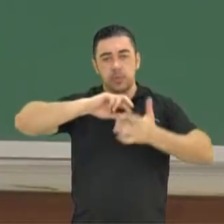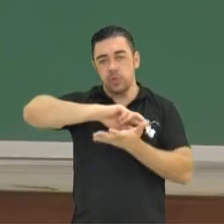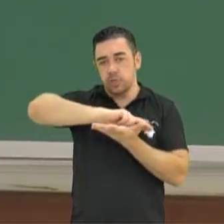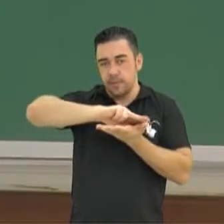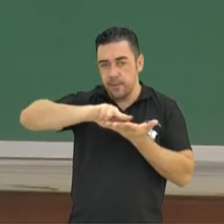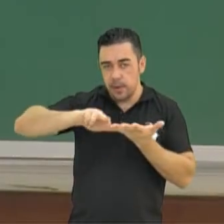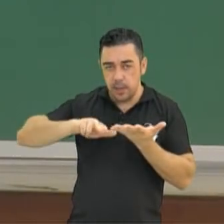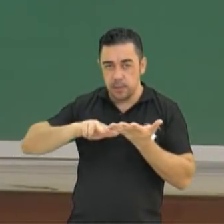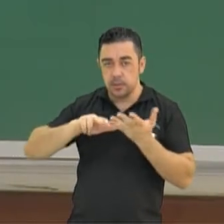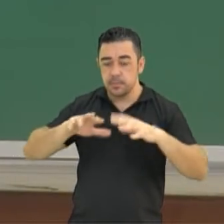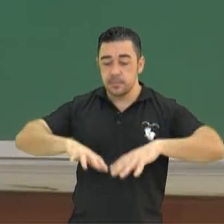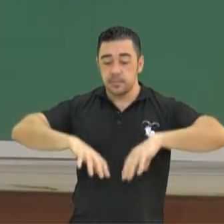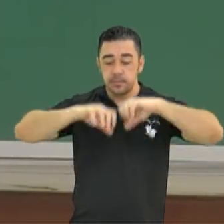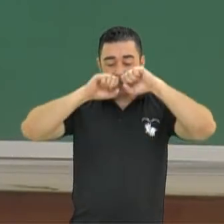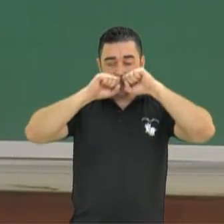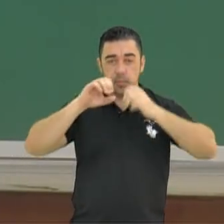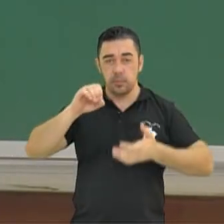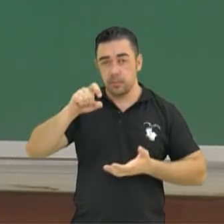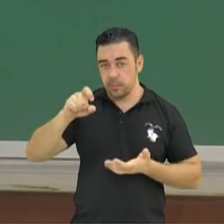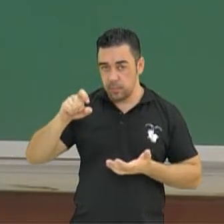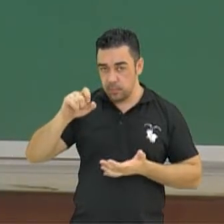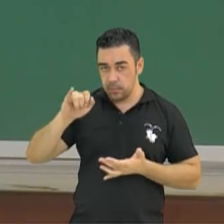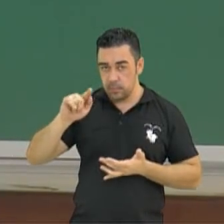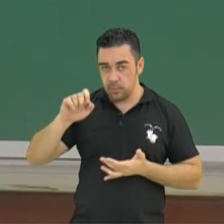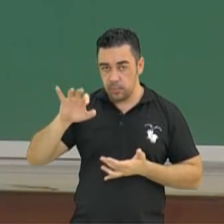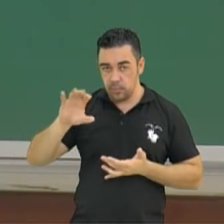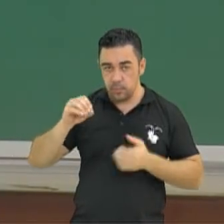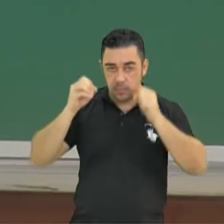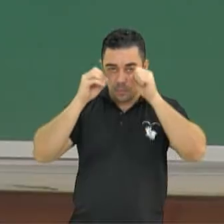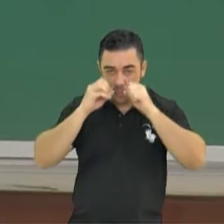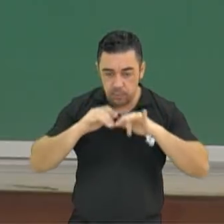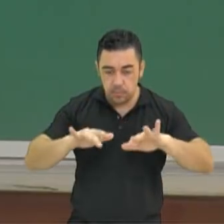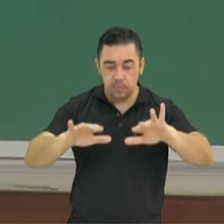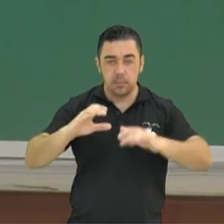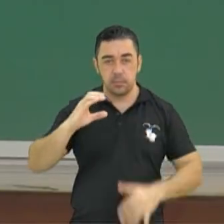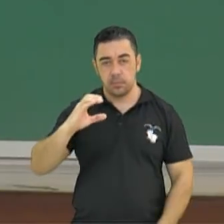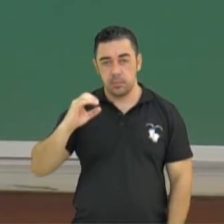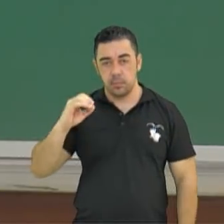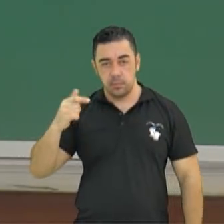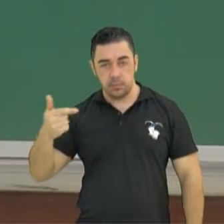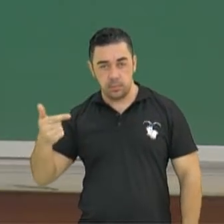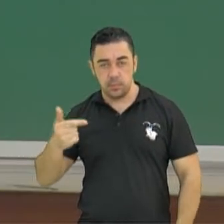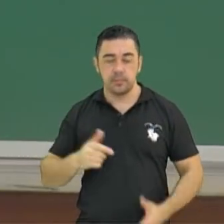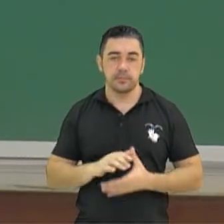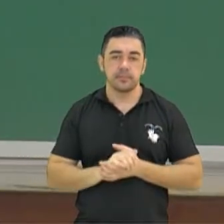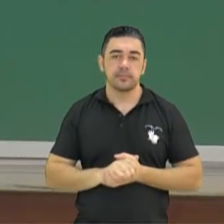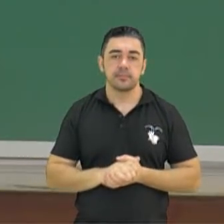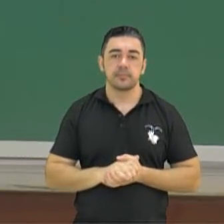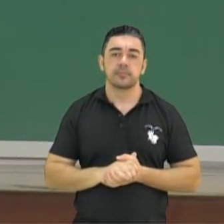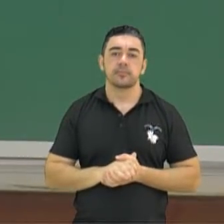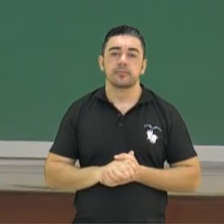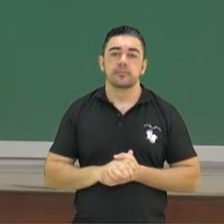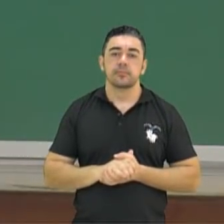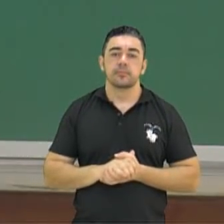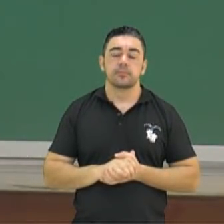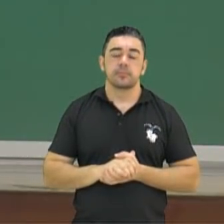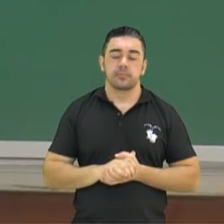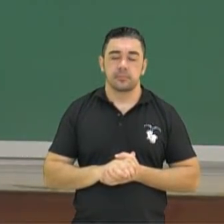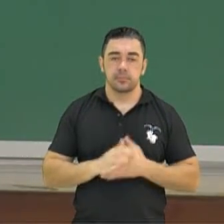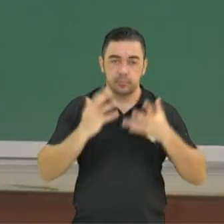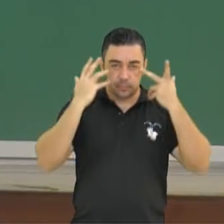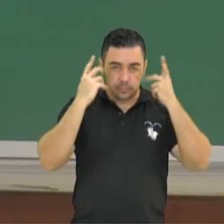formas de capturar o oxigênio e devolver o gás carbônico para o ambiente, porque o gás carbônico é tóxico para o corpo, tá? Os